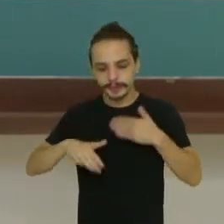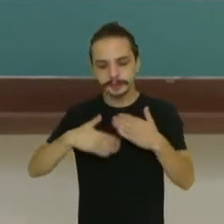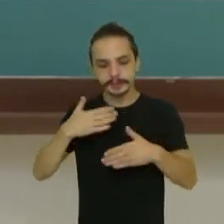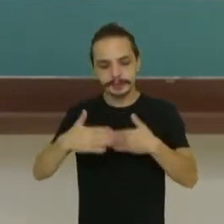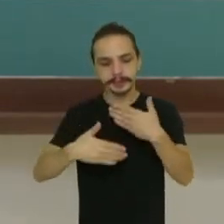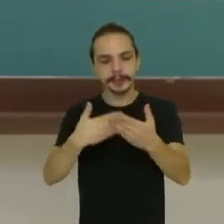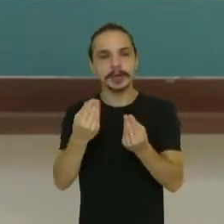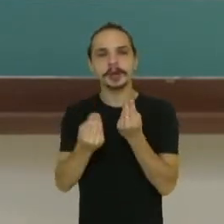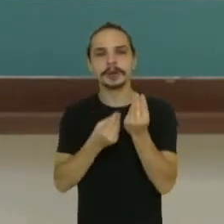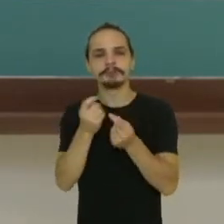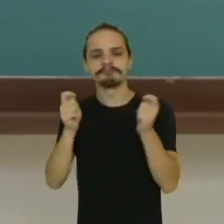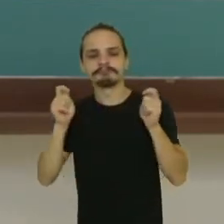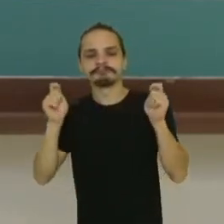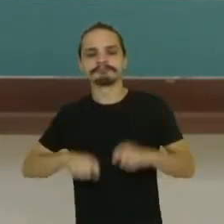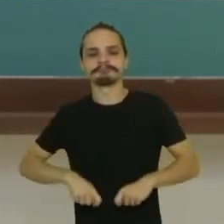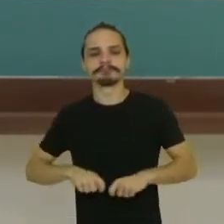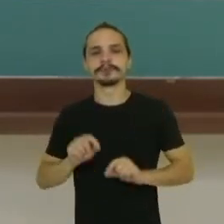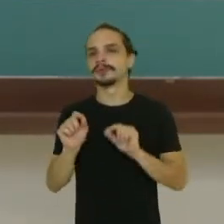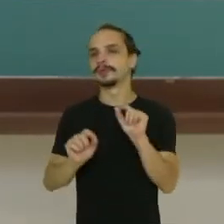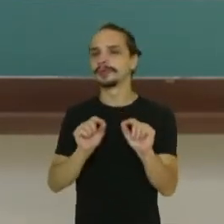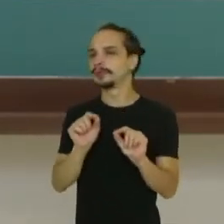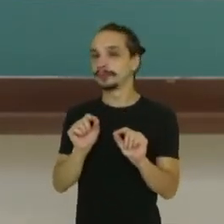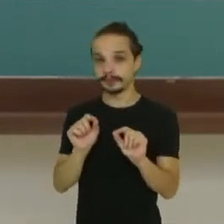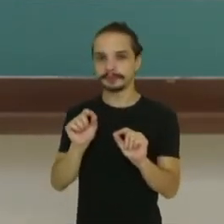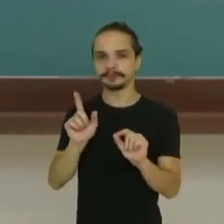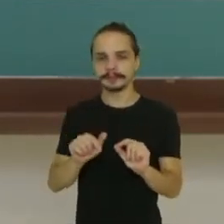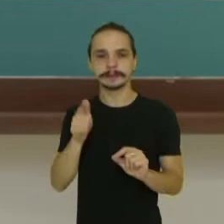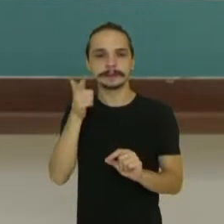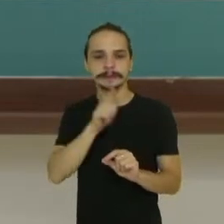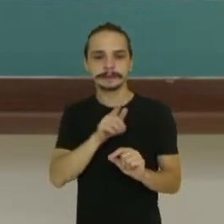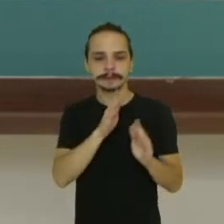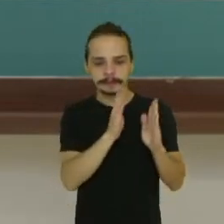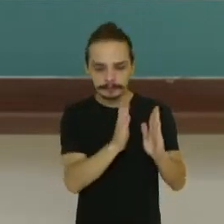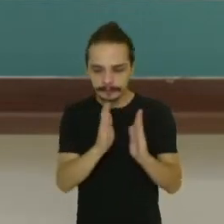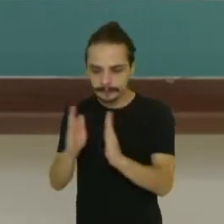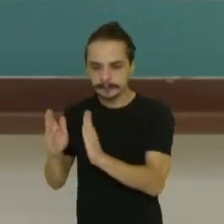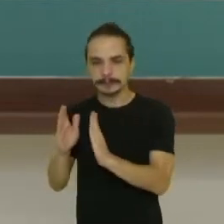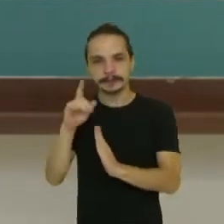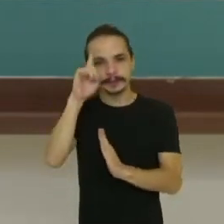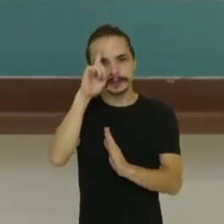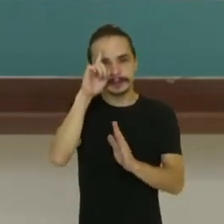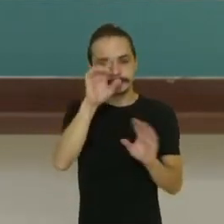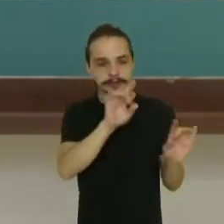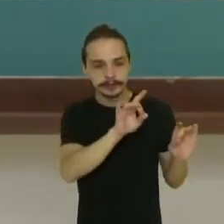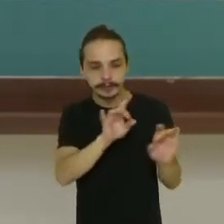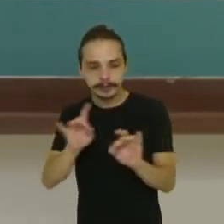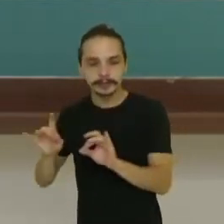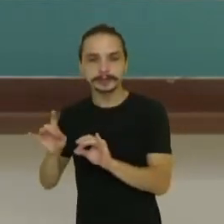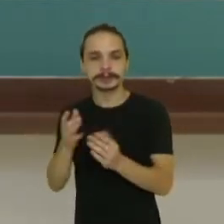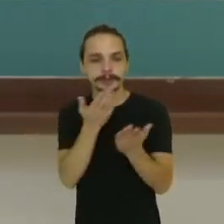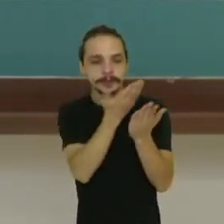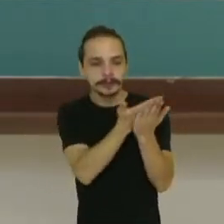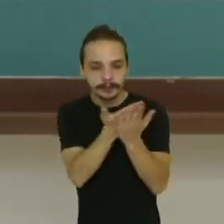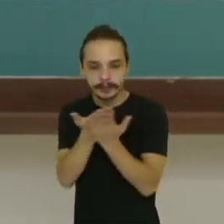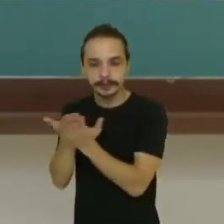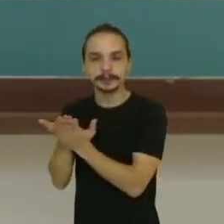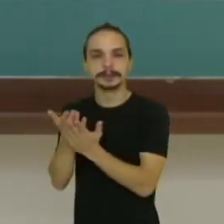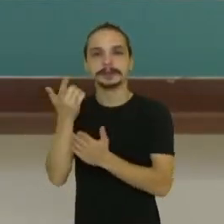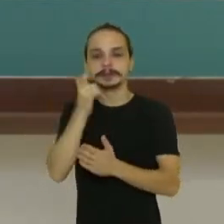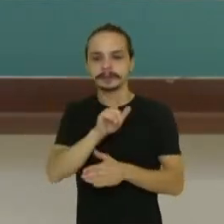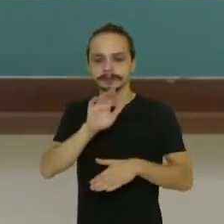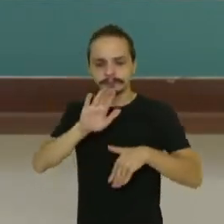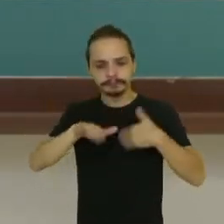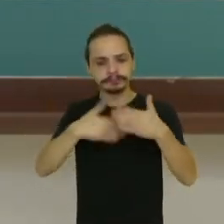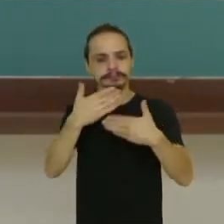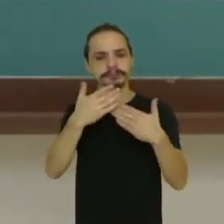nessa competência de de rotina de estudo né ter uns erros alunos de Alto desempenho